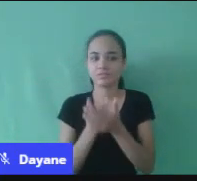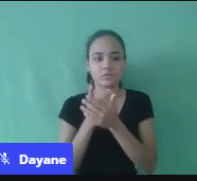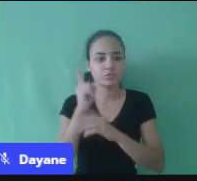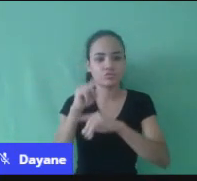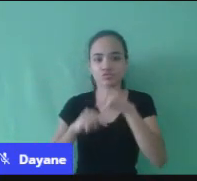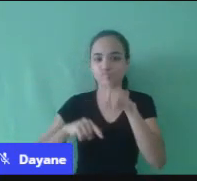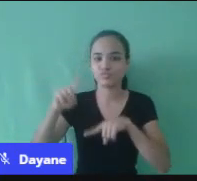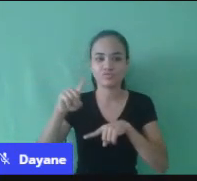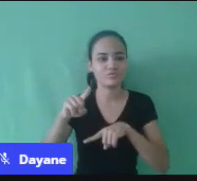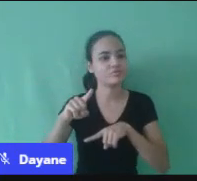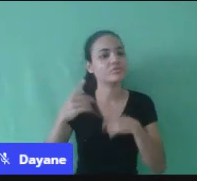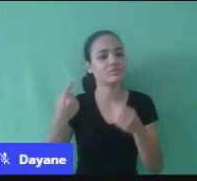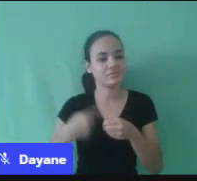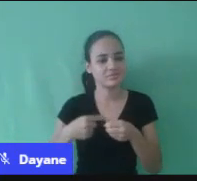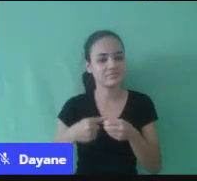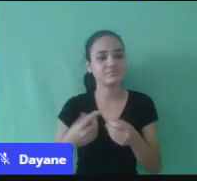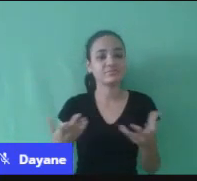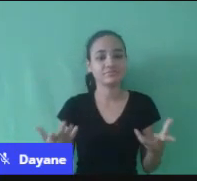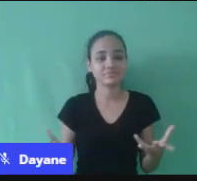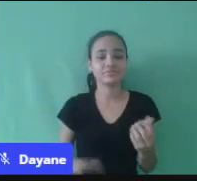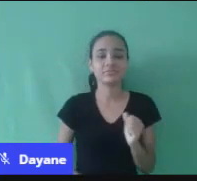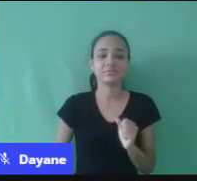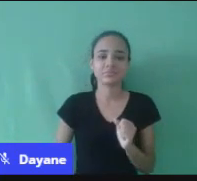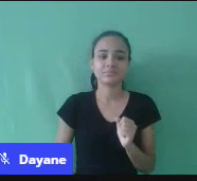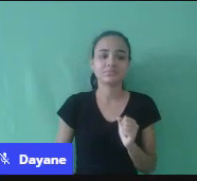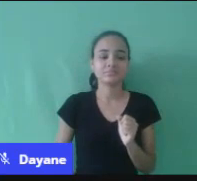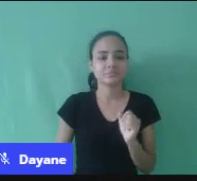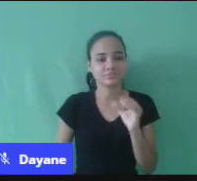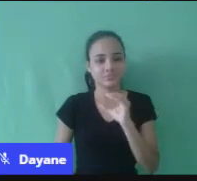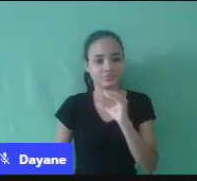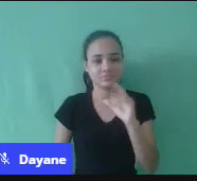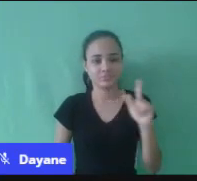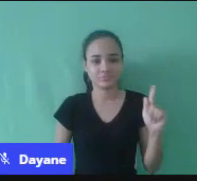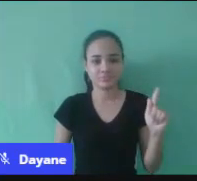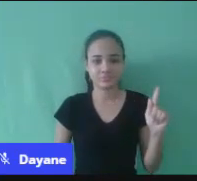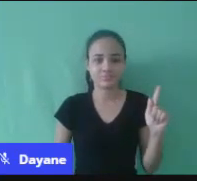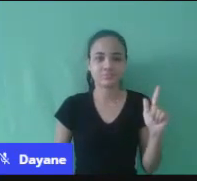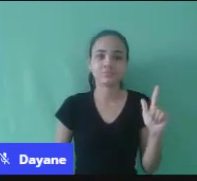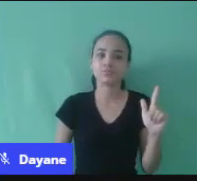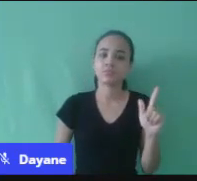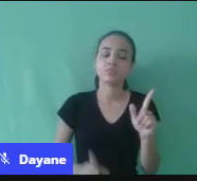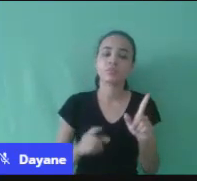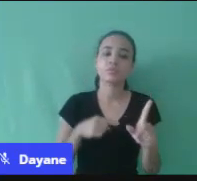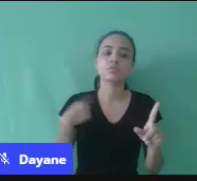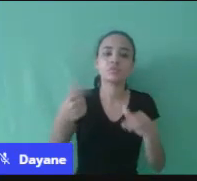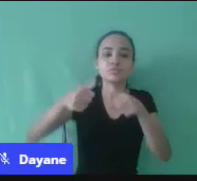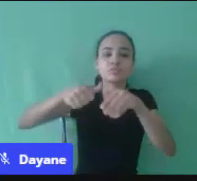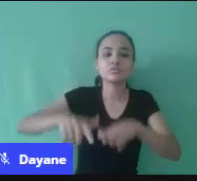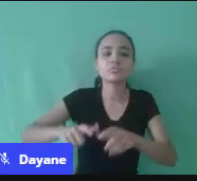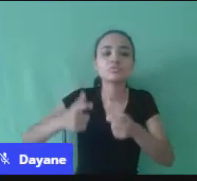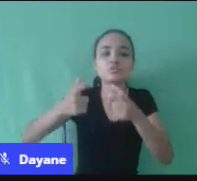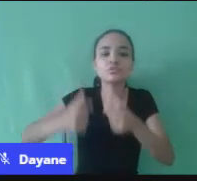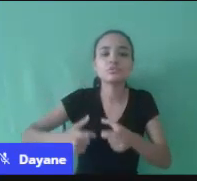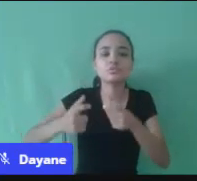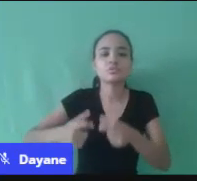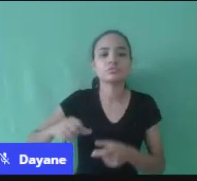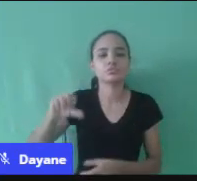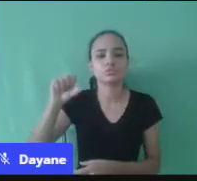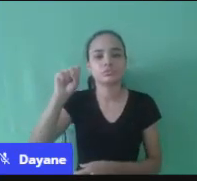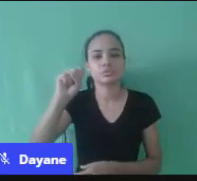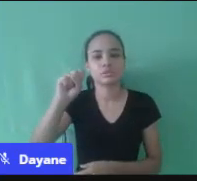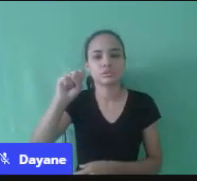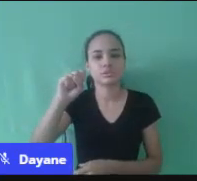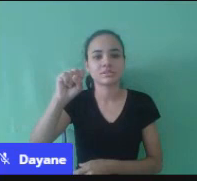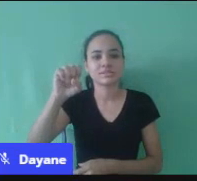aí, nós estamos aonde? Se você pensar, nós estamos na Serra de Maracaju. Em cima da Serra de Maracaju? Não,